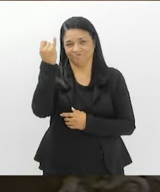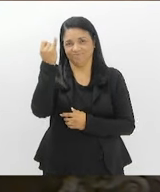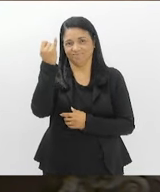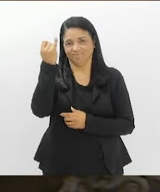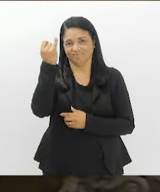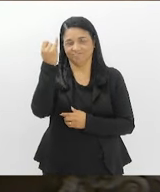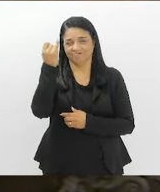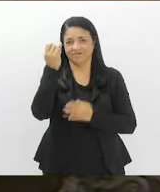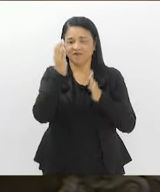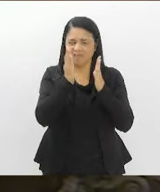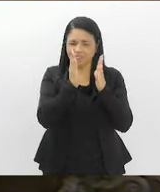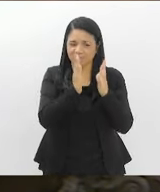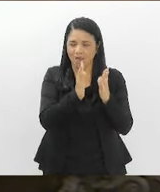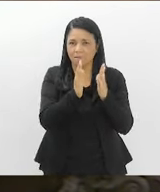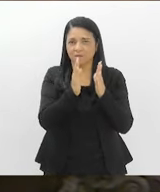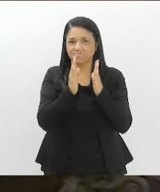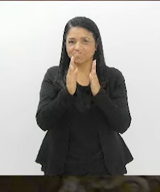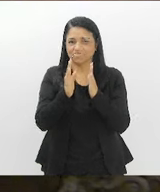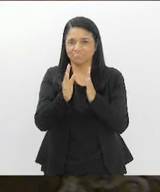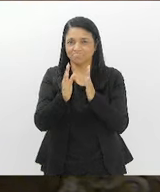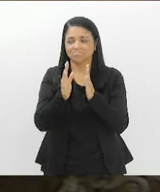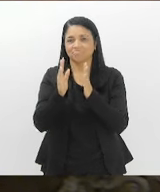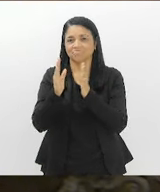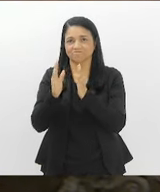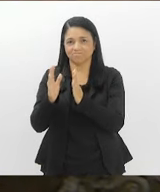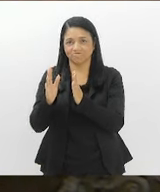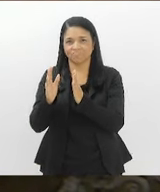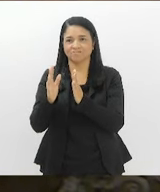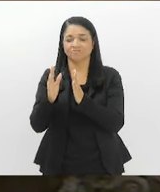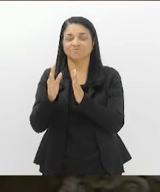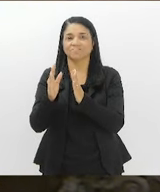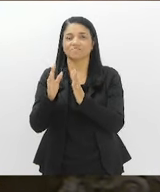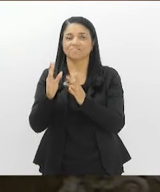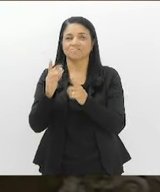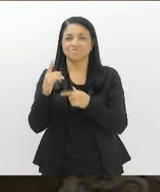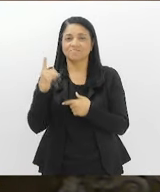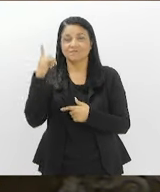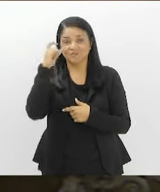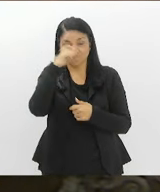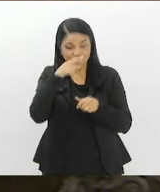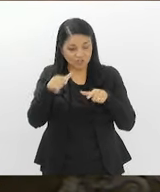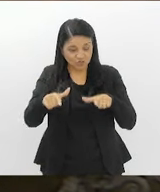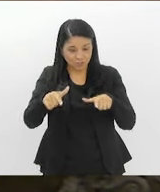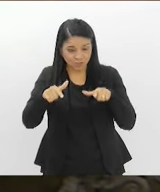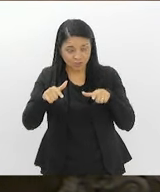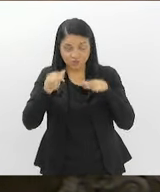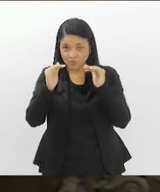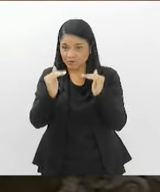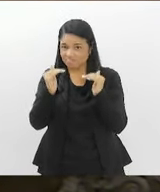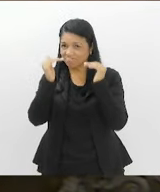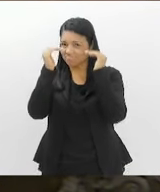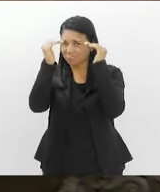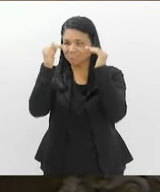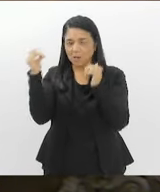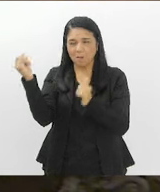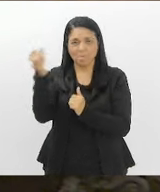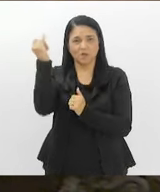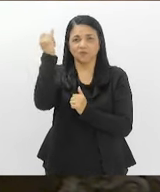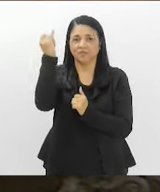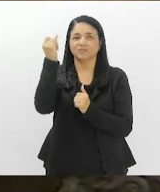etapa no resgate de um dos mais emblemáticos títulos da imprensa brasileira, o Correio da